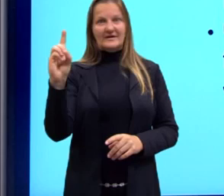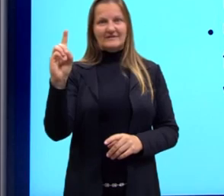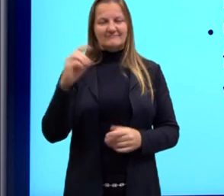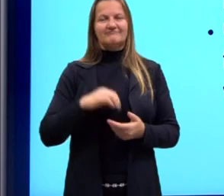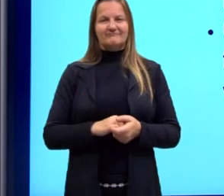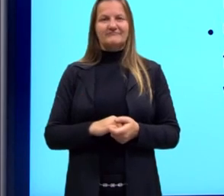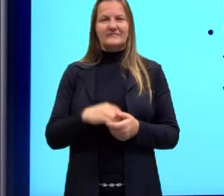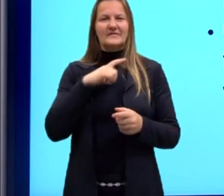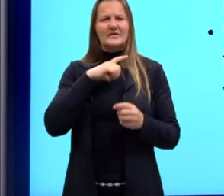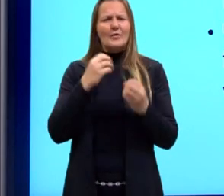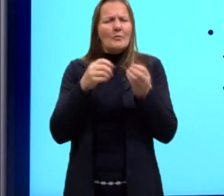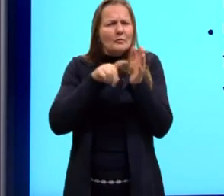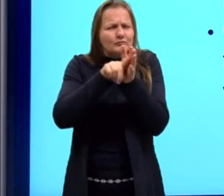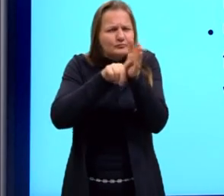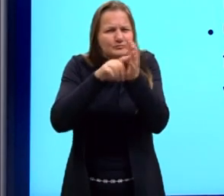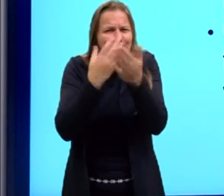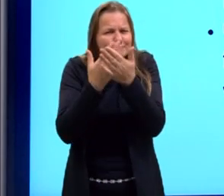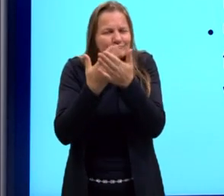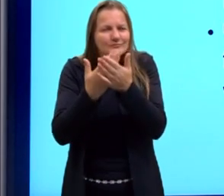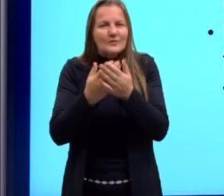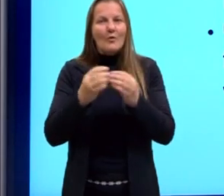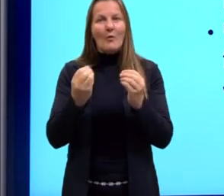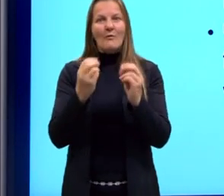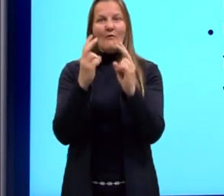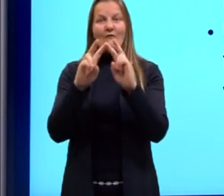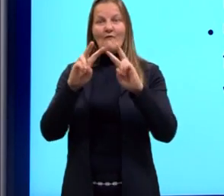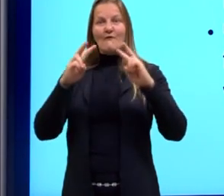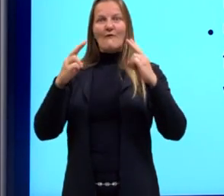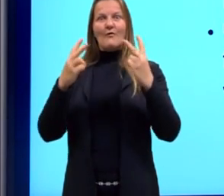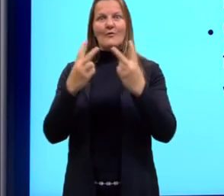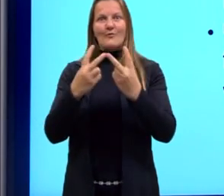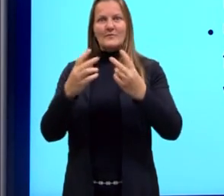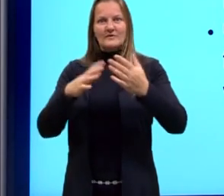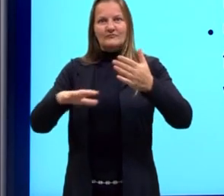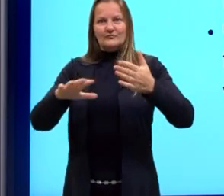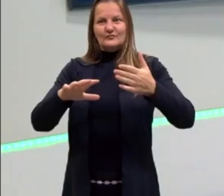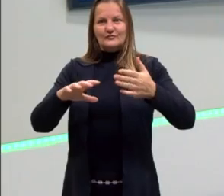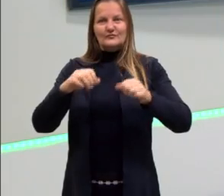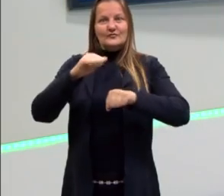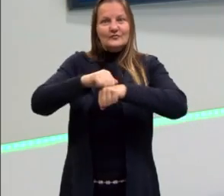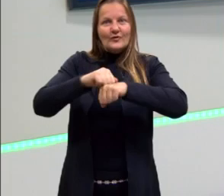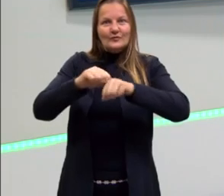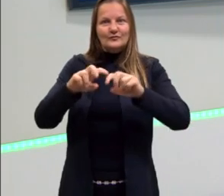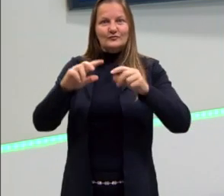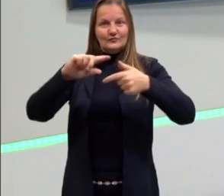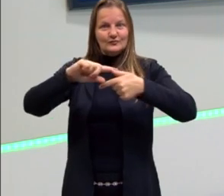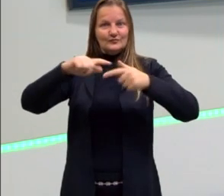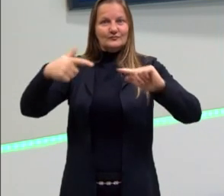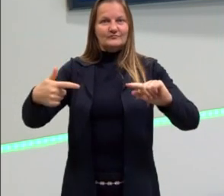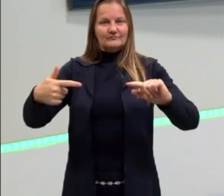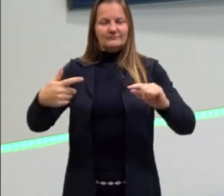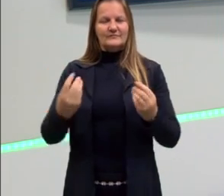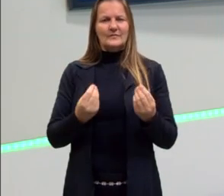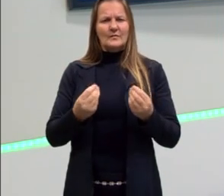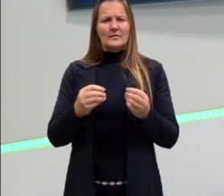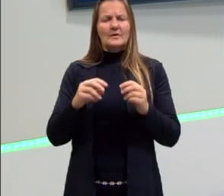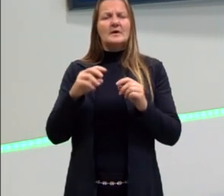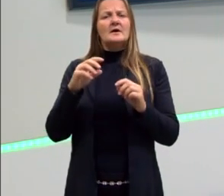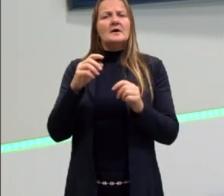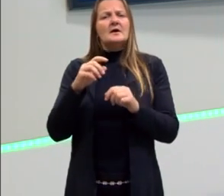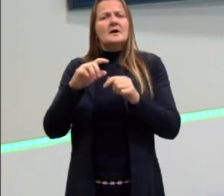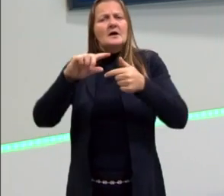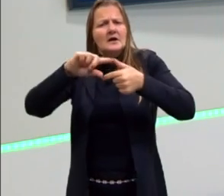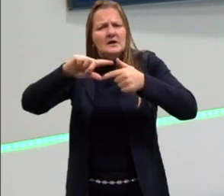nessa área de estudo é possível calcular o volume de um sólido geométrico Então temos sempre que a geometria